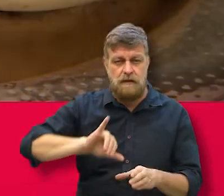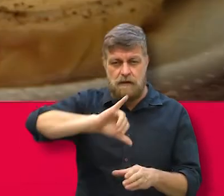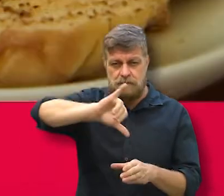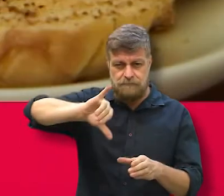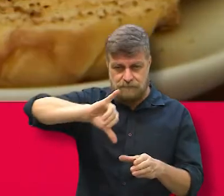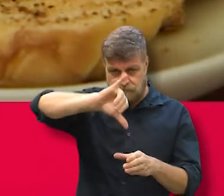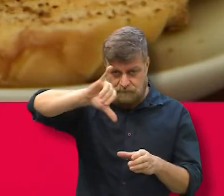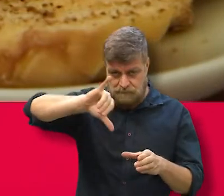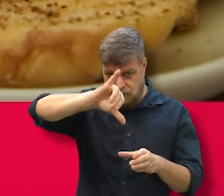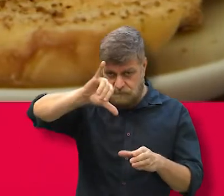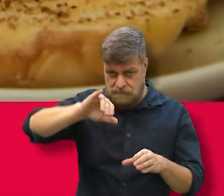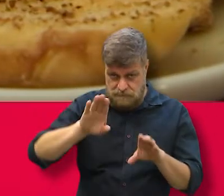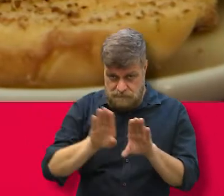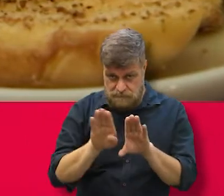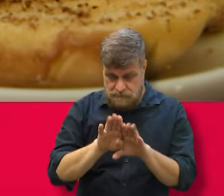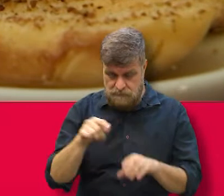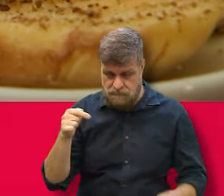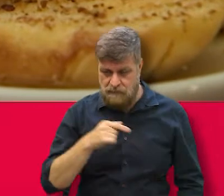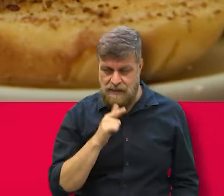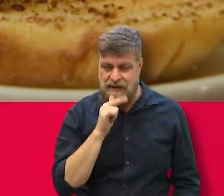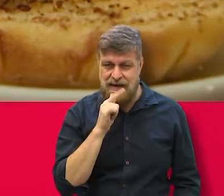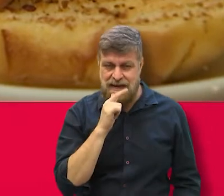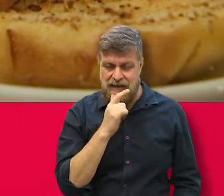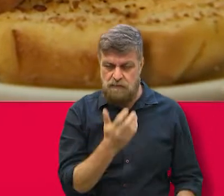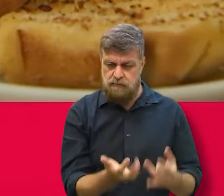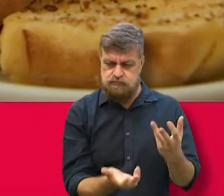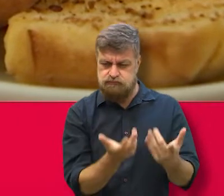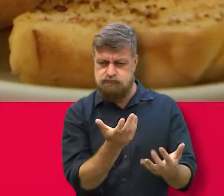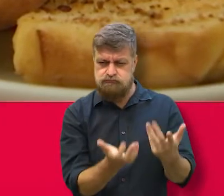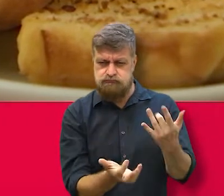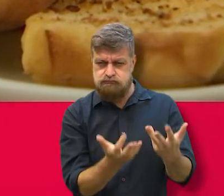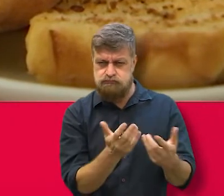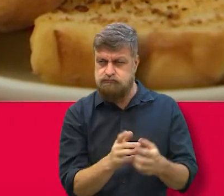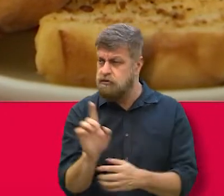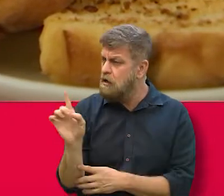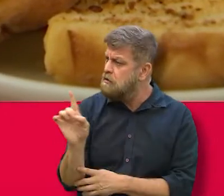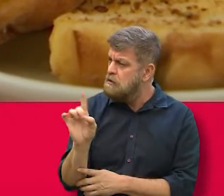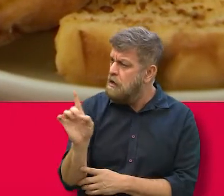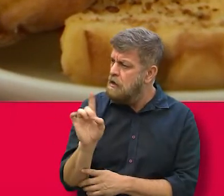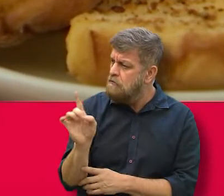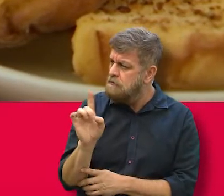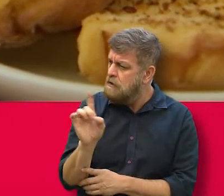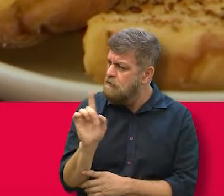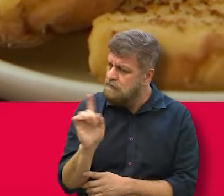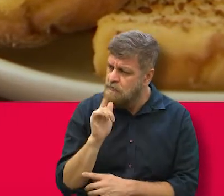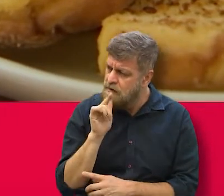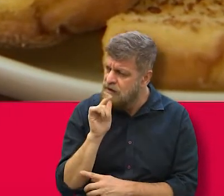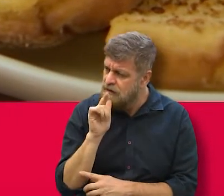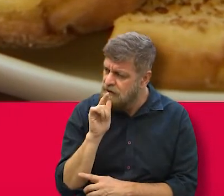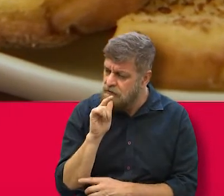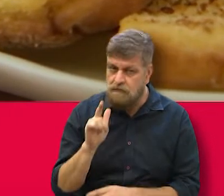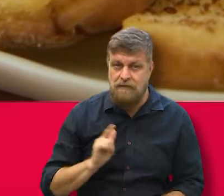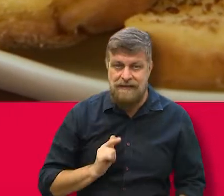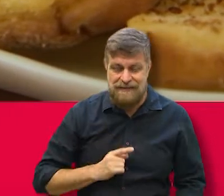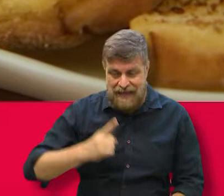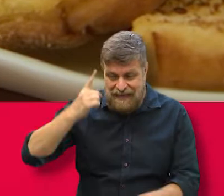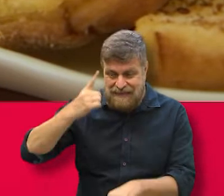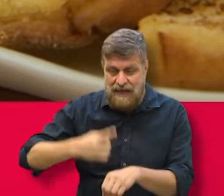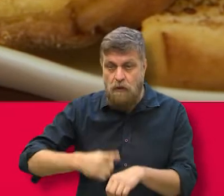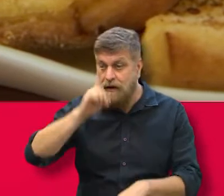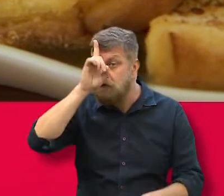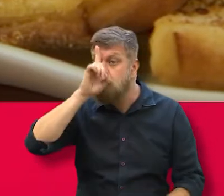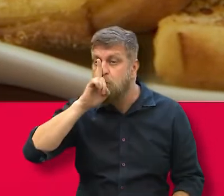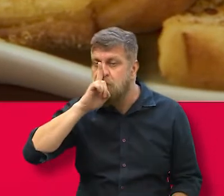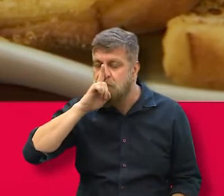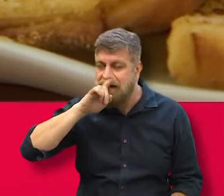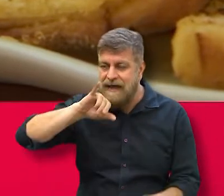né? Azeite, põe. Então coloca ali na água fervente. Na água, não. Ah, não, na água, não. Não, o azeite é só no